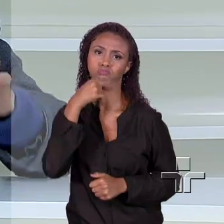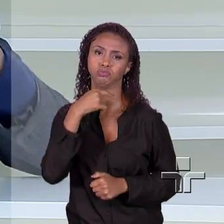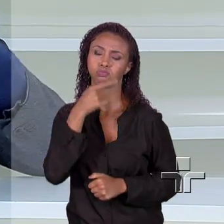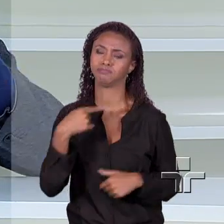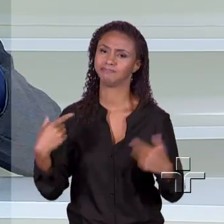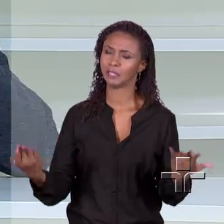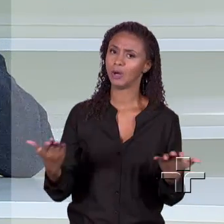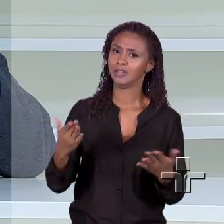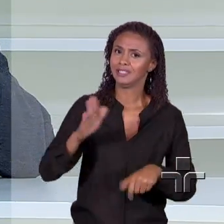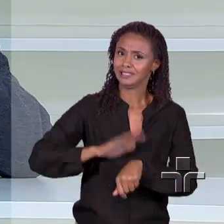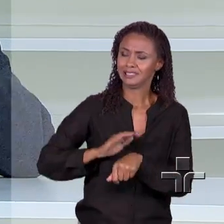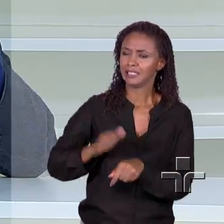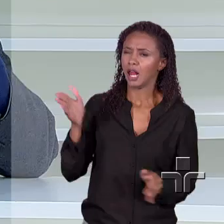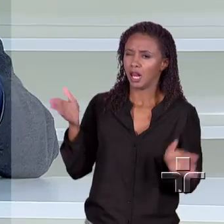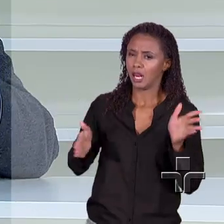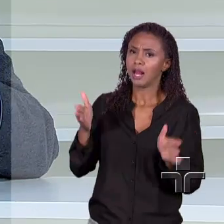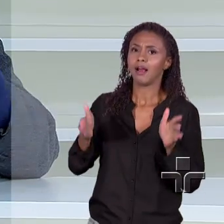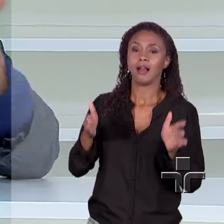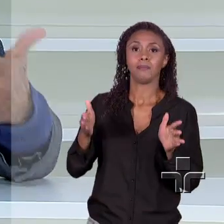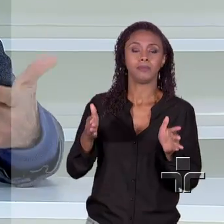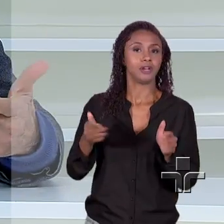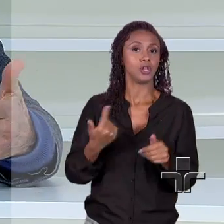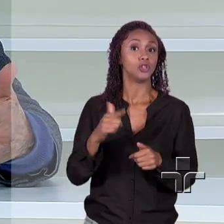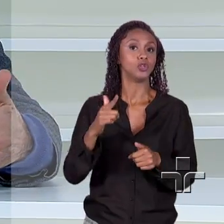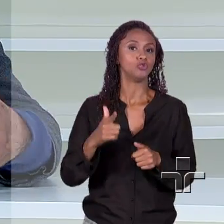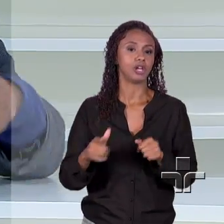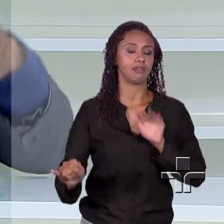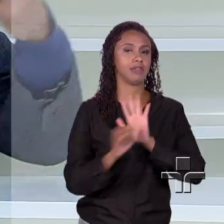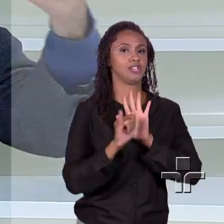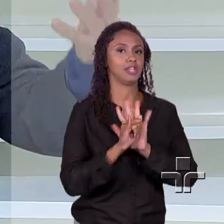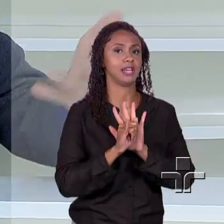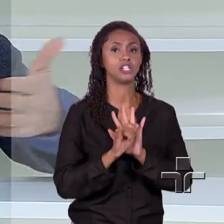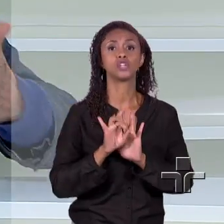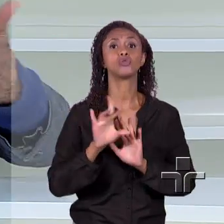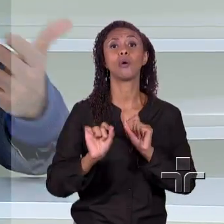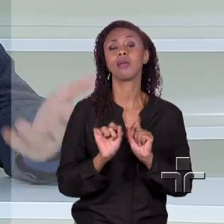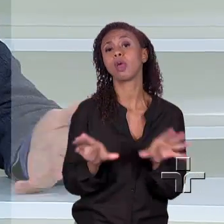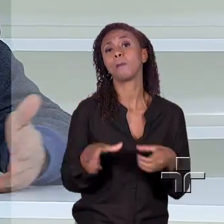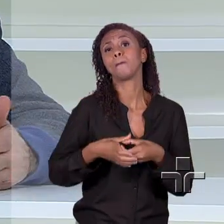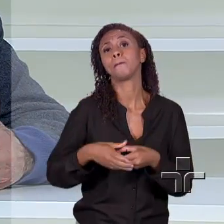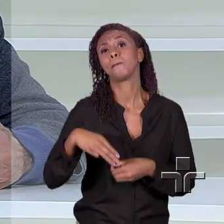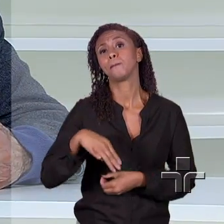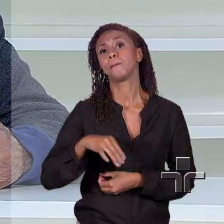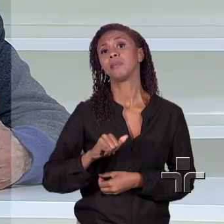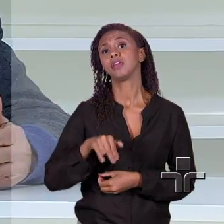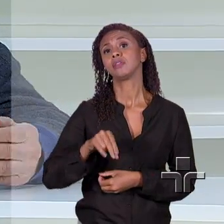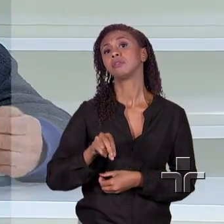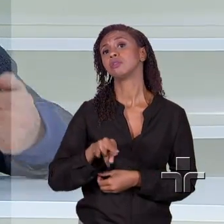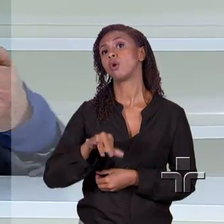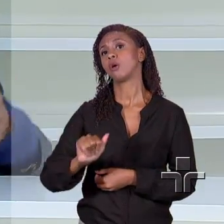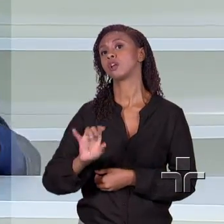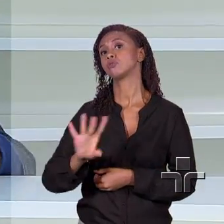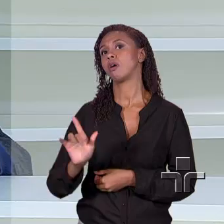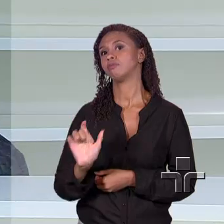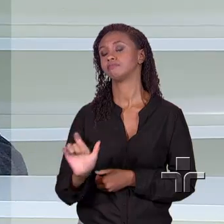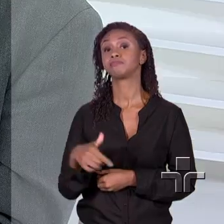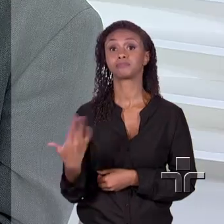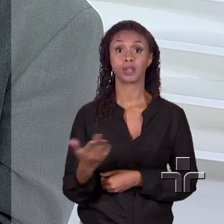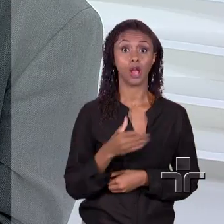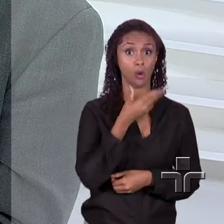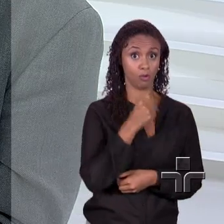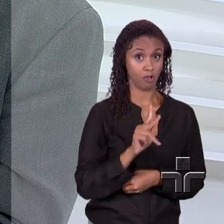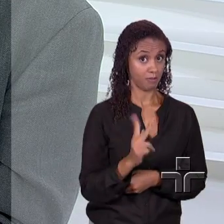na época, inclusive, não havia esse termo, questão de identidade, chama-se minorias, era o termo que se usava. O Herbert Daniel, ele